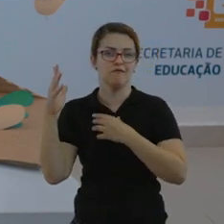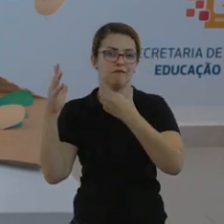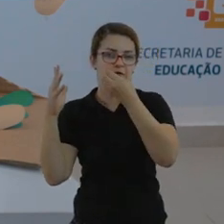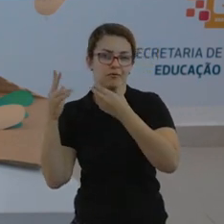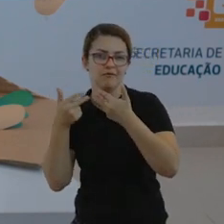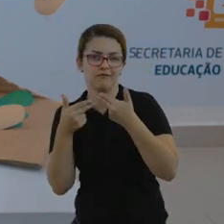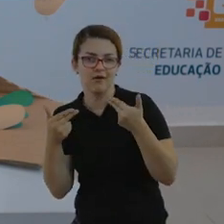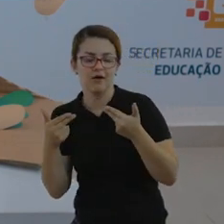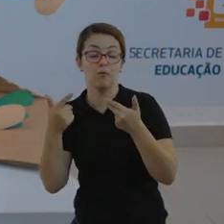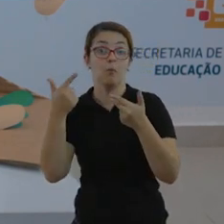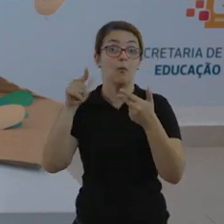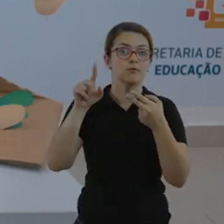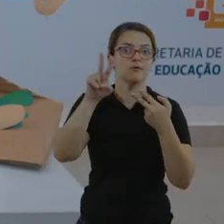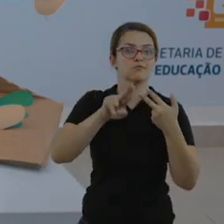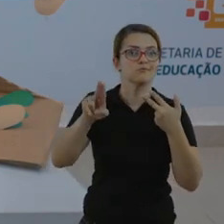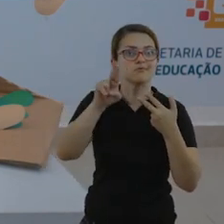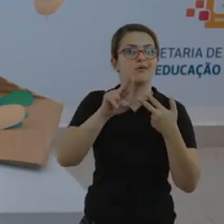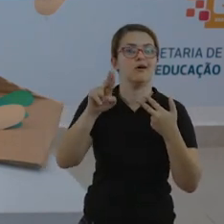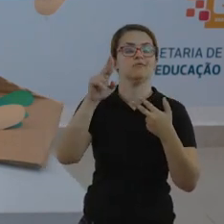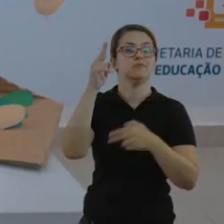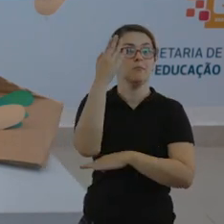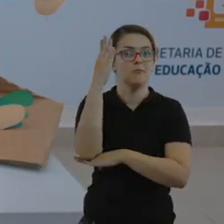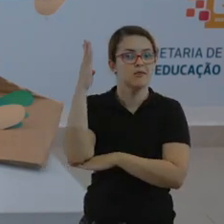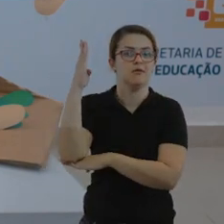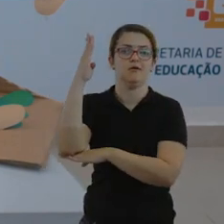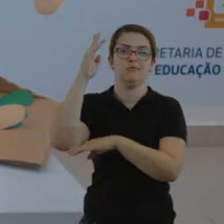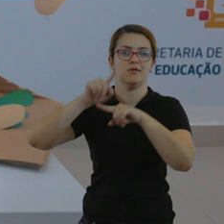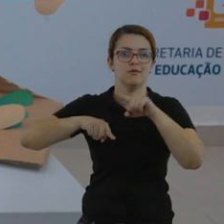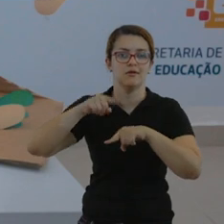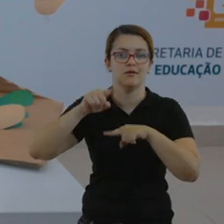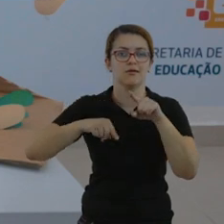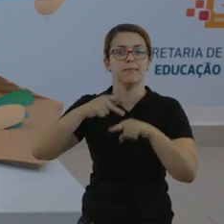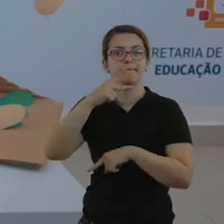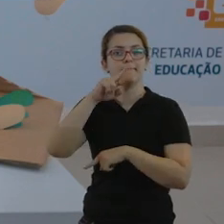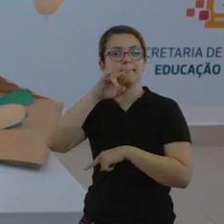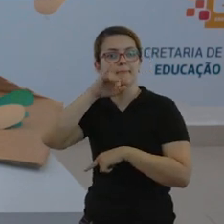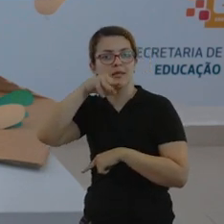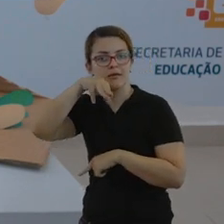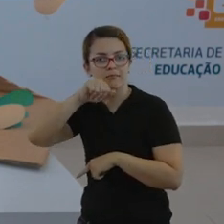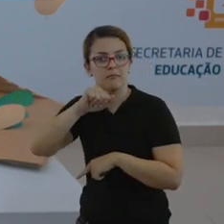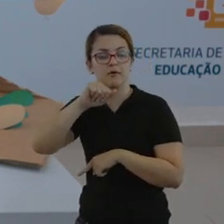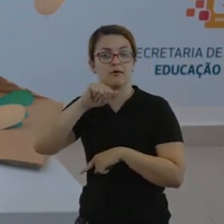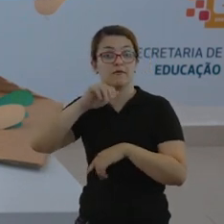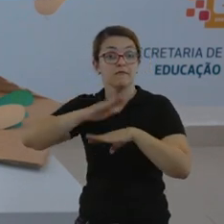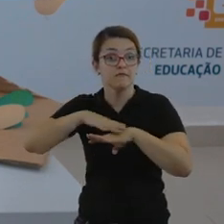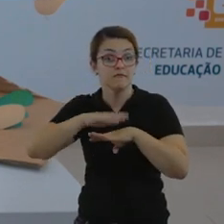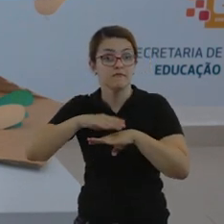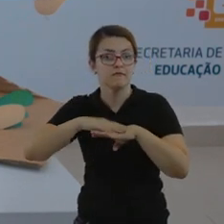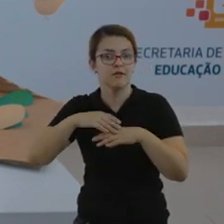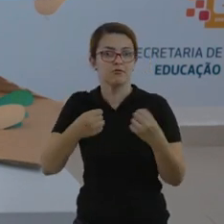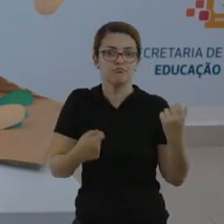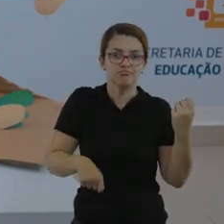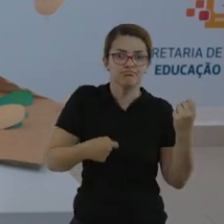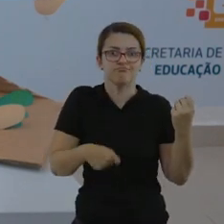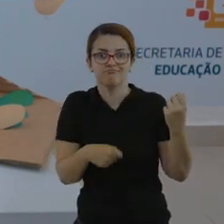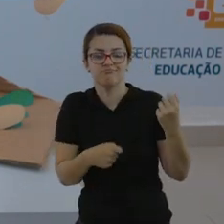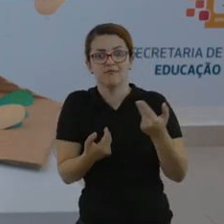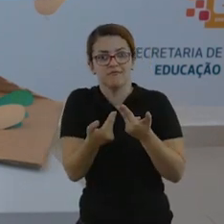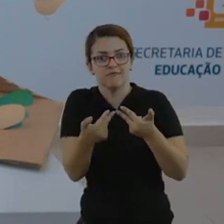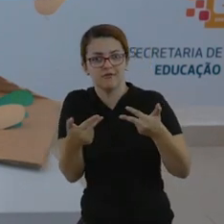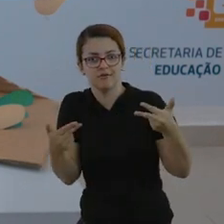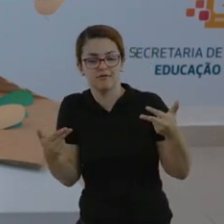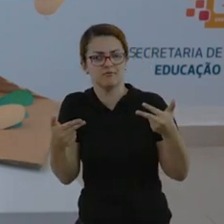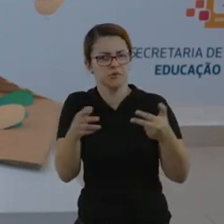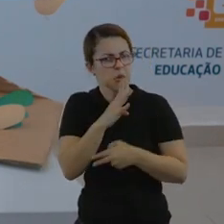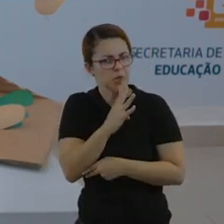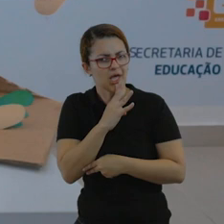de matéria-prima. E essa matéria-prima, ela é muito usada em instrumentos musicais. Você conhece alguns instrumentos